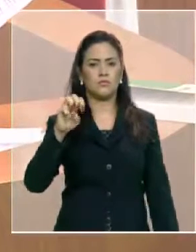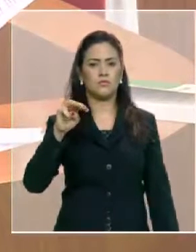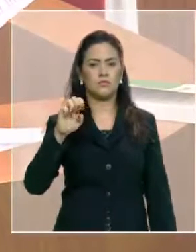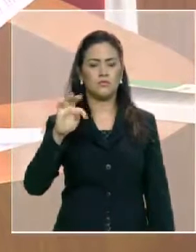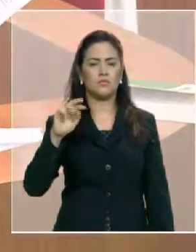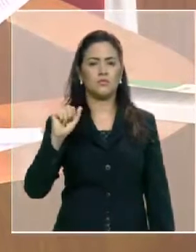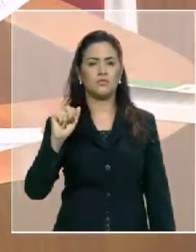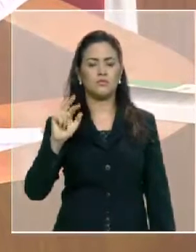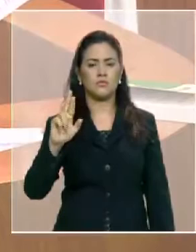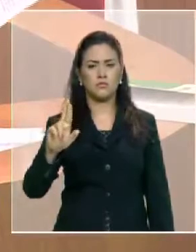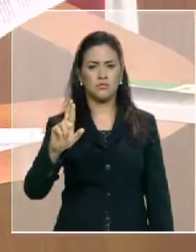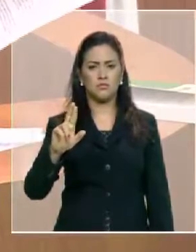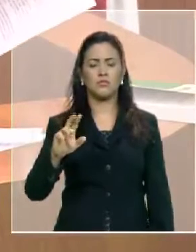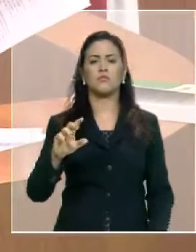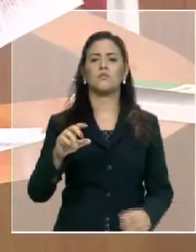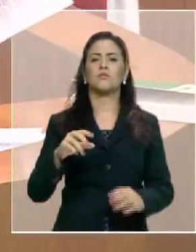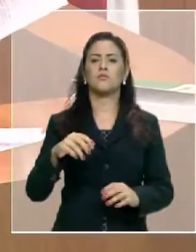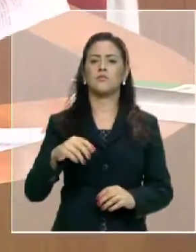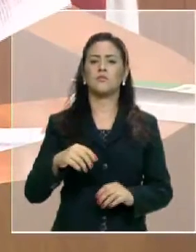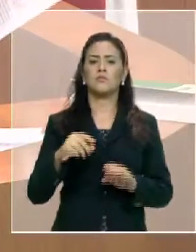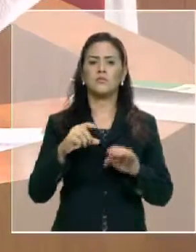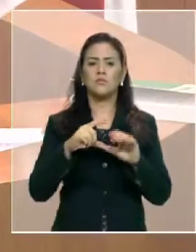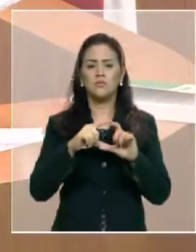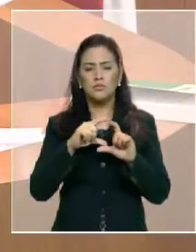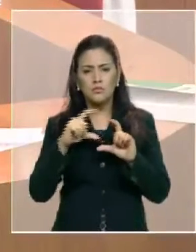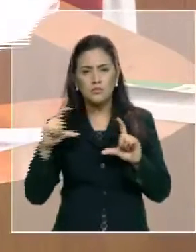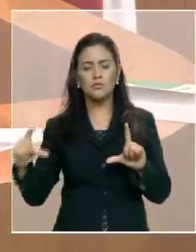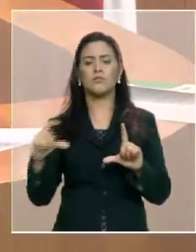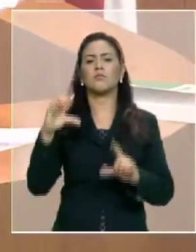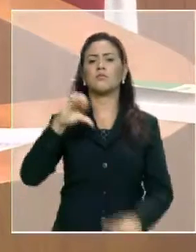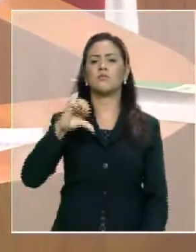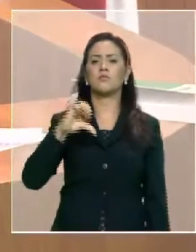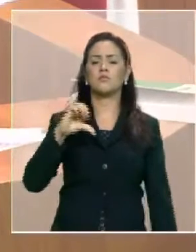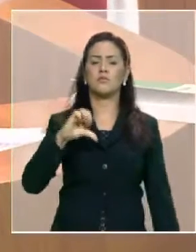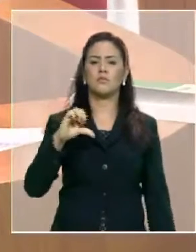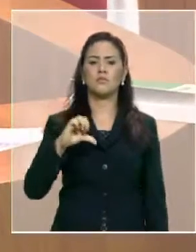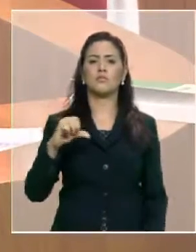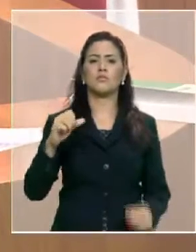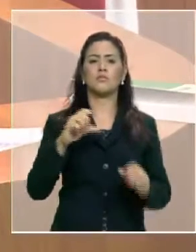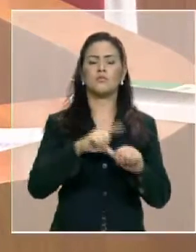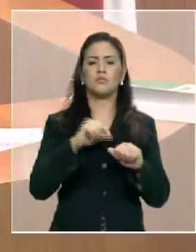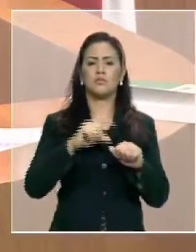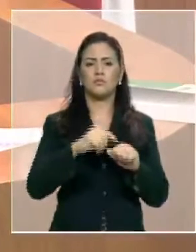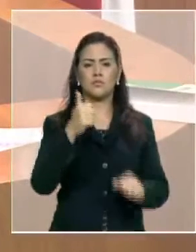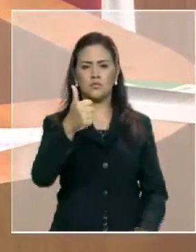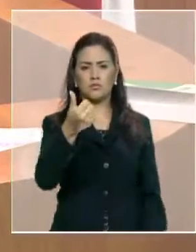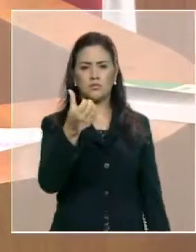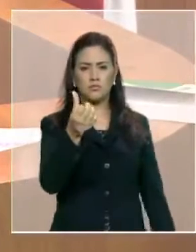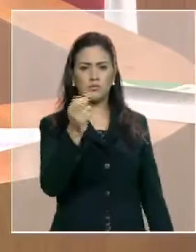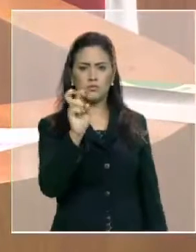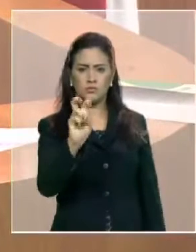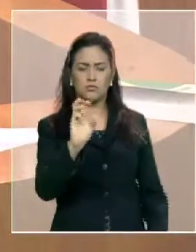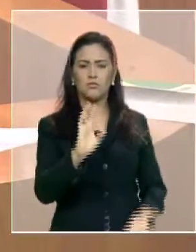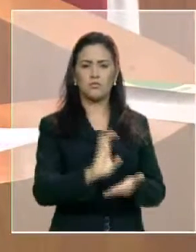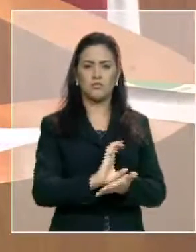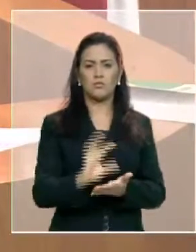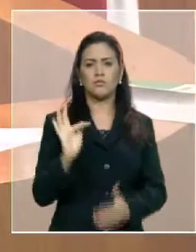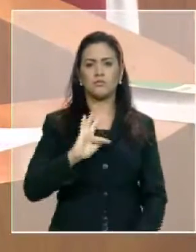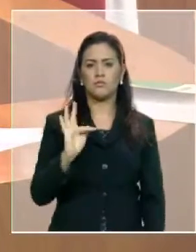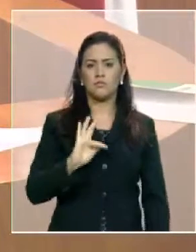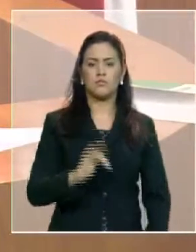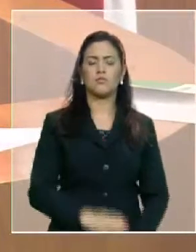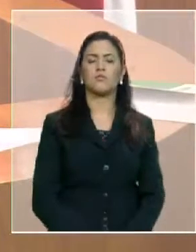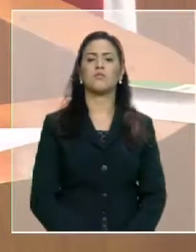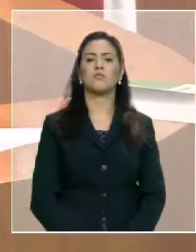parágrafo 9º do artigo 165 da Constituição Federal. O que diz o parágrafo 1º? Considera-se equitativa